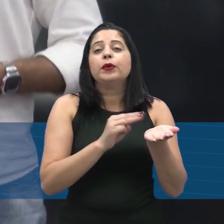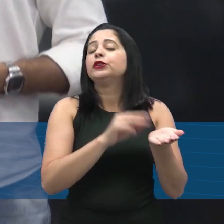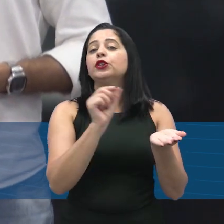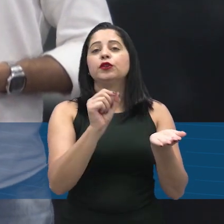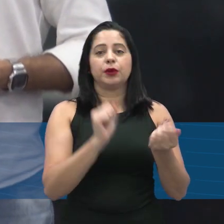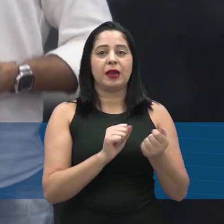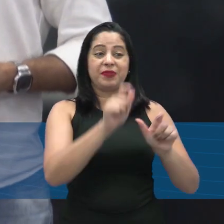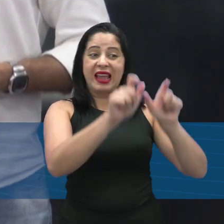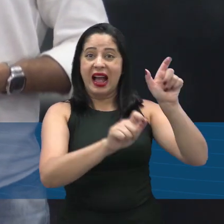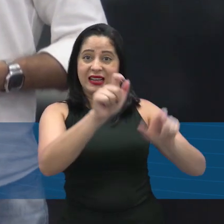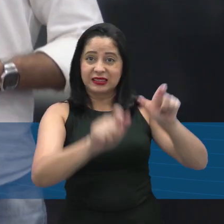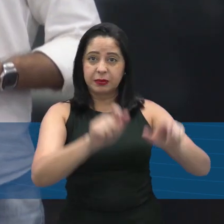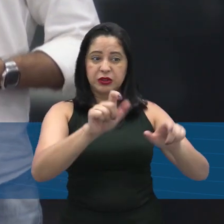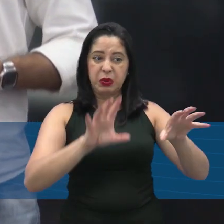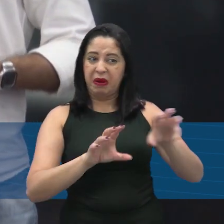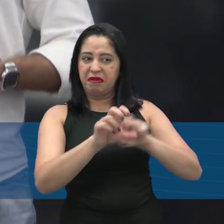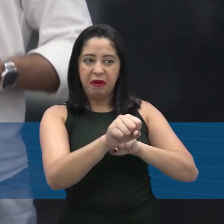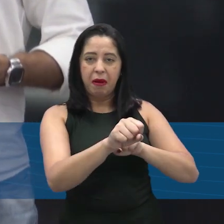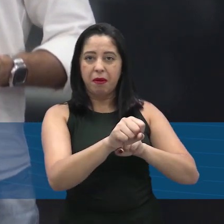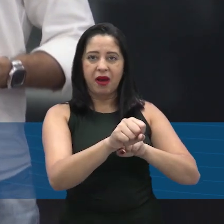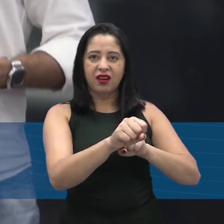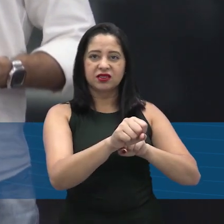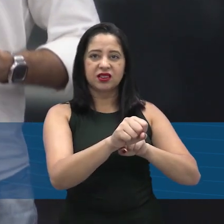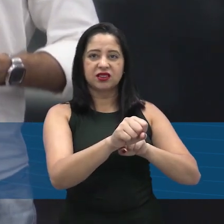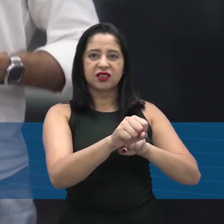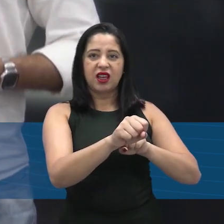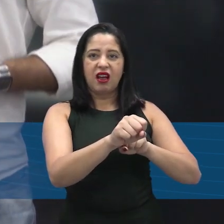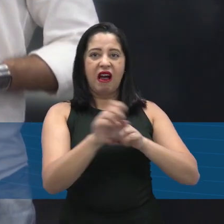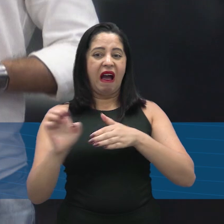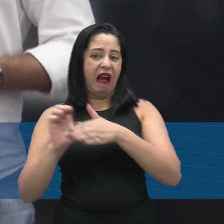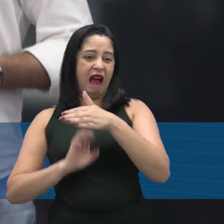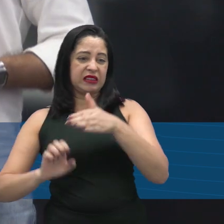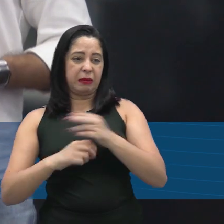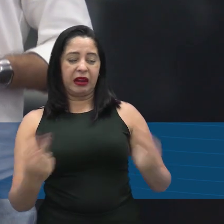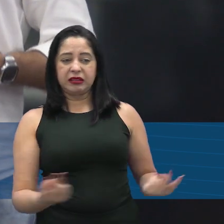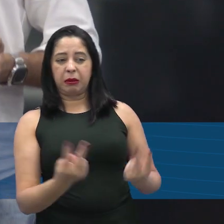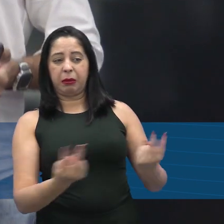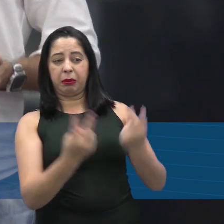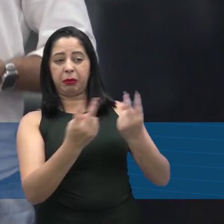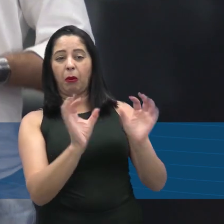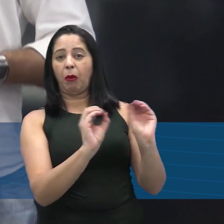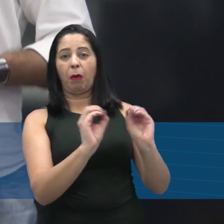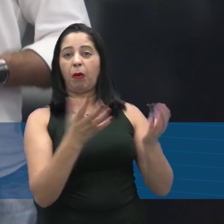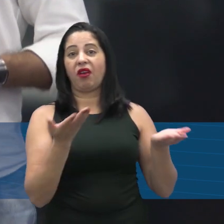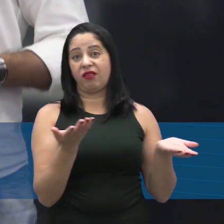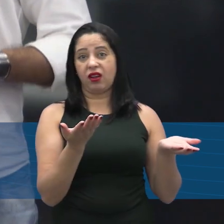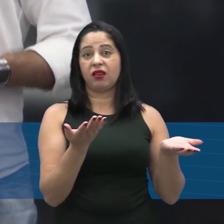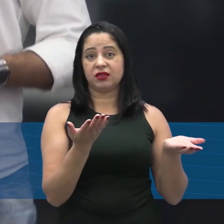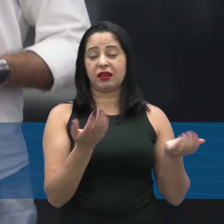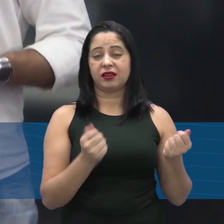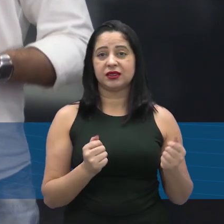é que as pessoas que têm um diploma, hoje em dia, são menos valorizadas do que as pessoas que têm somente o